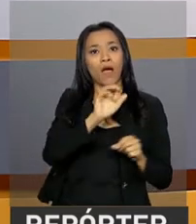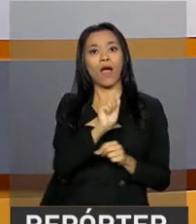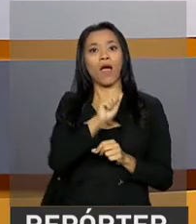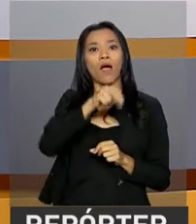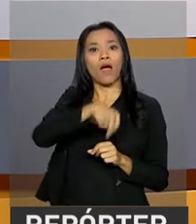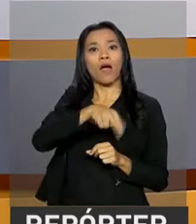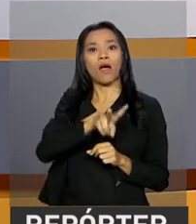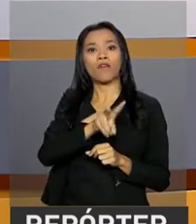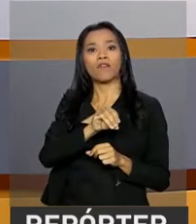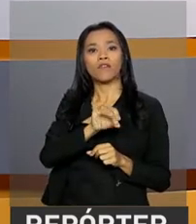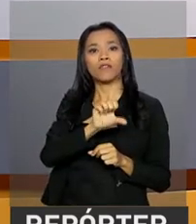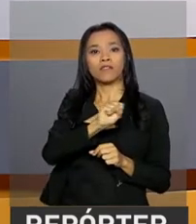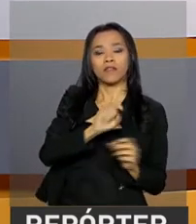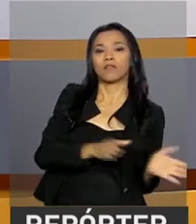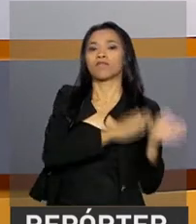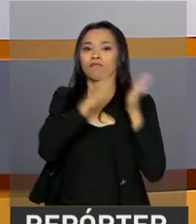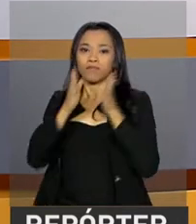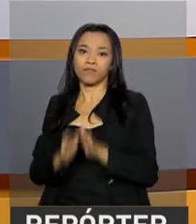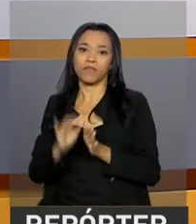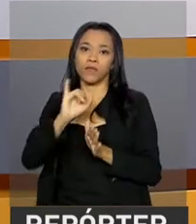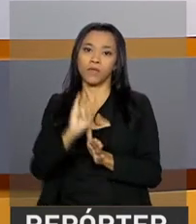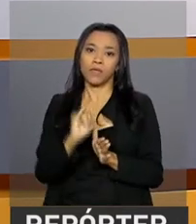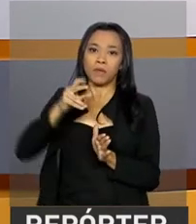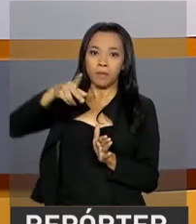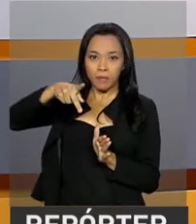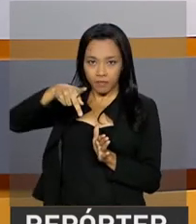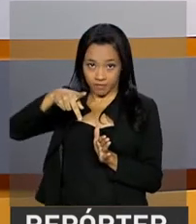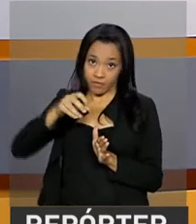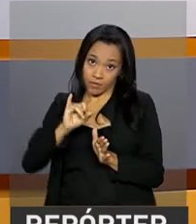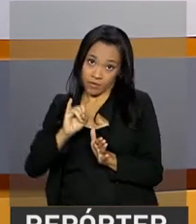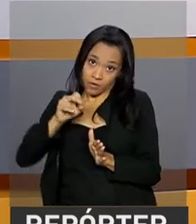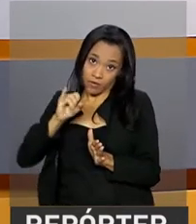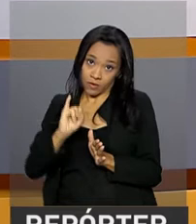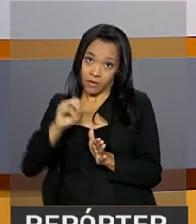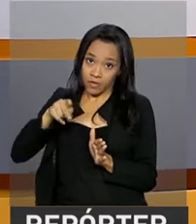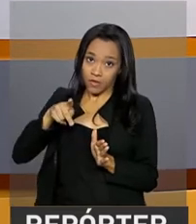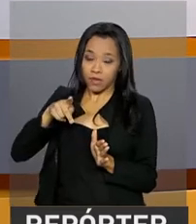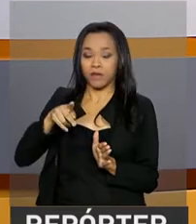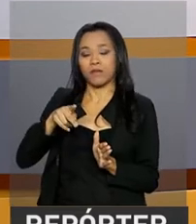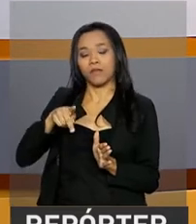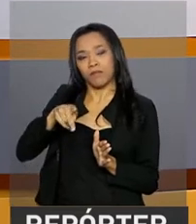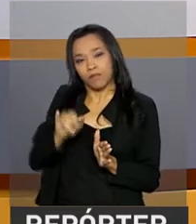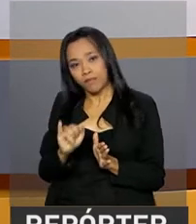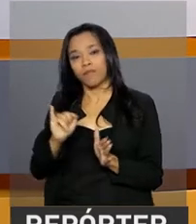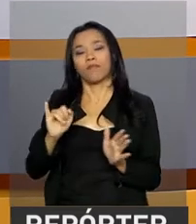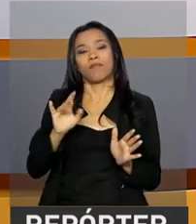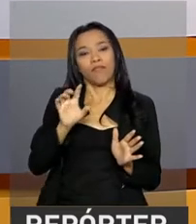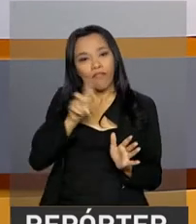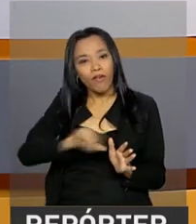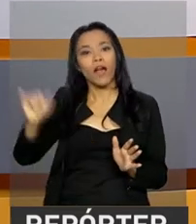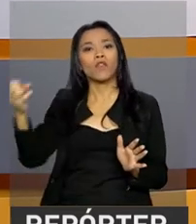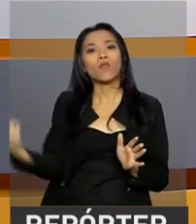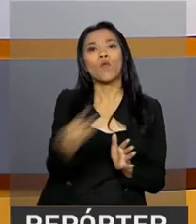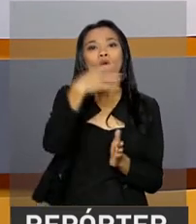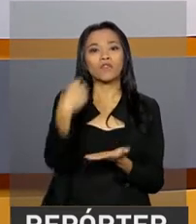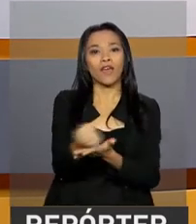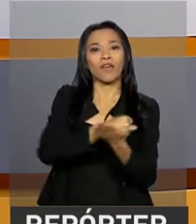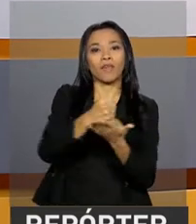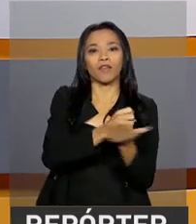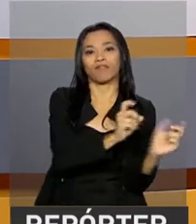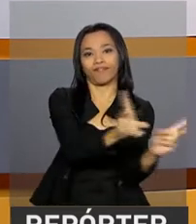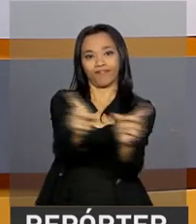eo instituto nacional de propriedade industrial vai facilitar a chegada de novos medicamentos genéricos ao